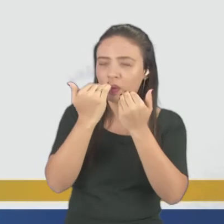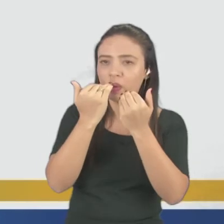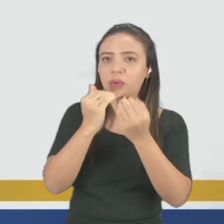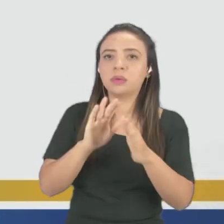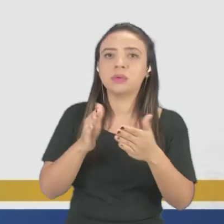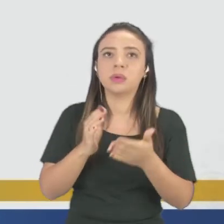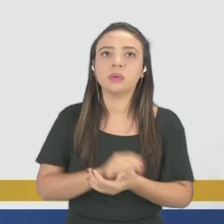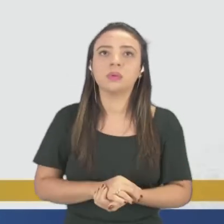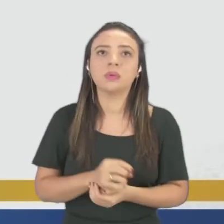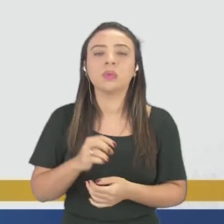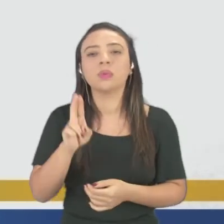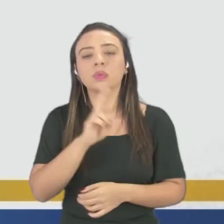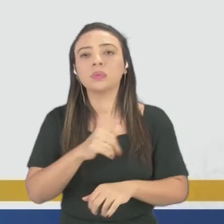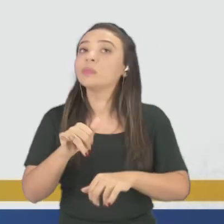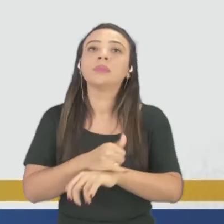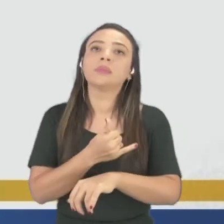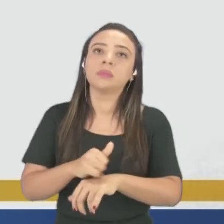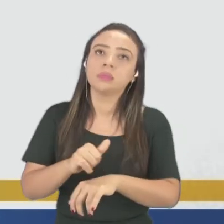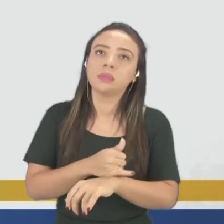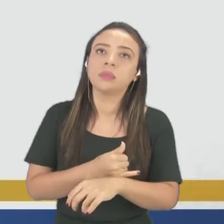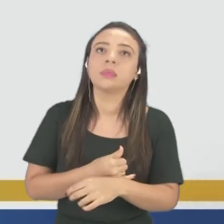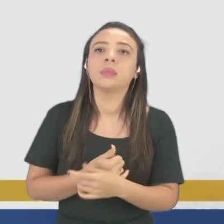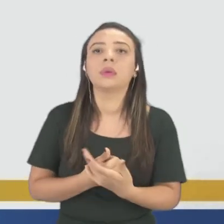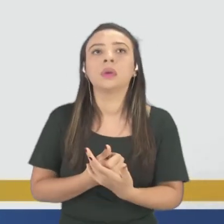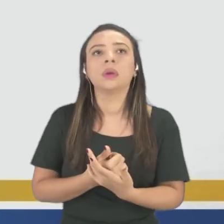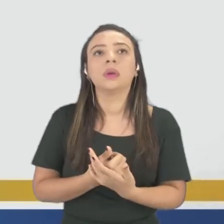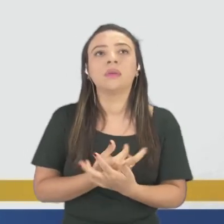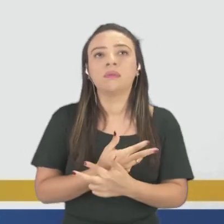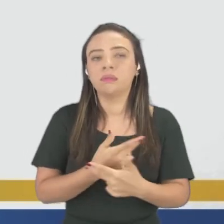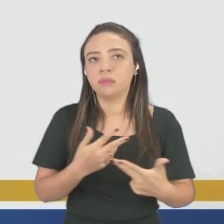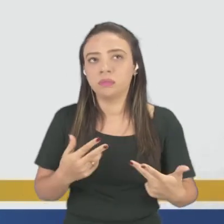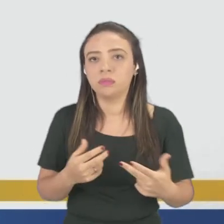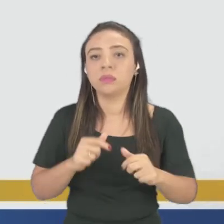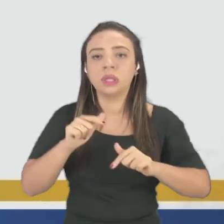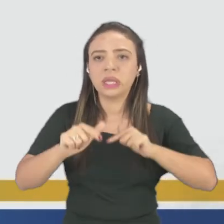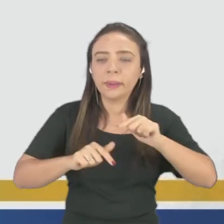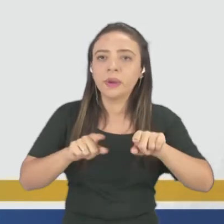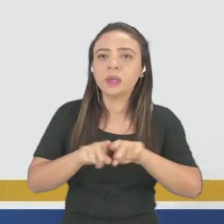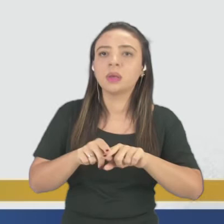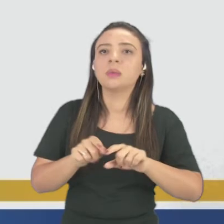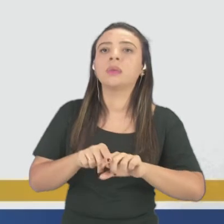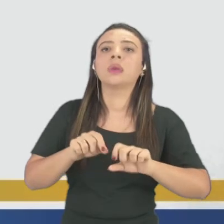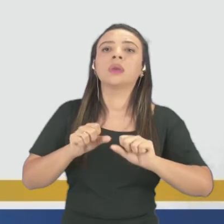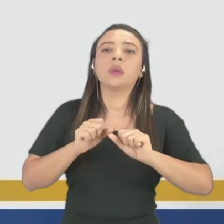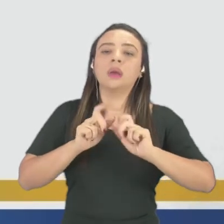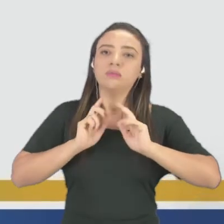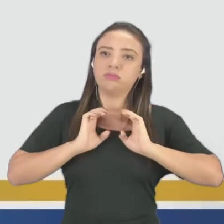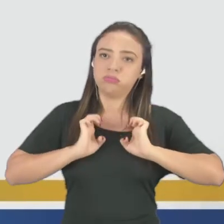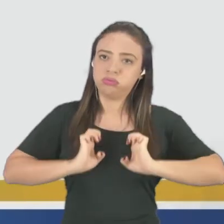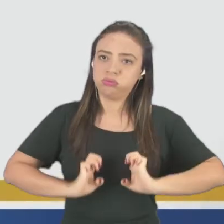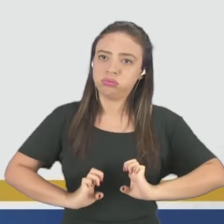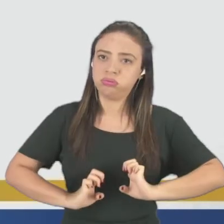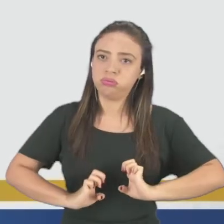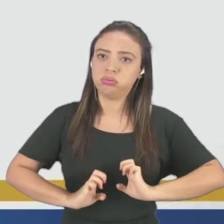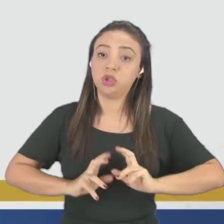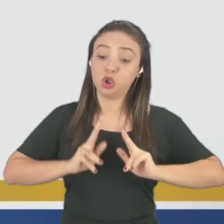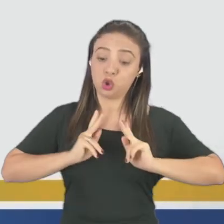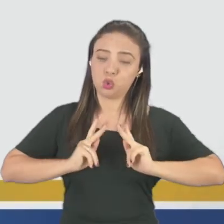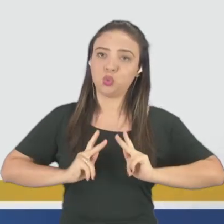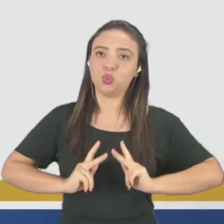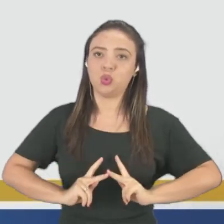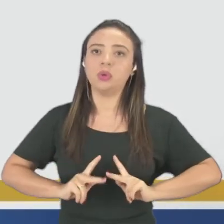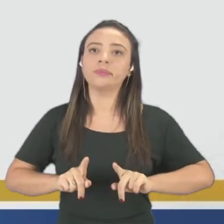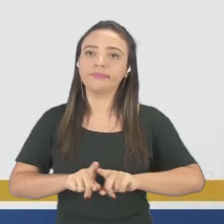a utilizar estratégias como tripé terapêutico e espiritualidade trabalho e disciplina tá claro que